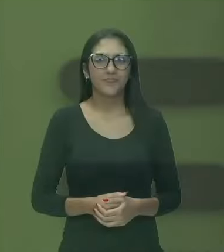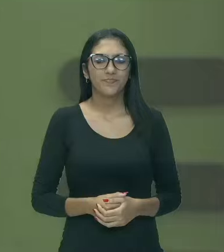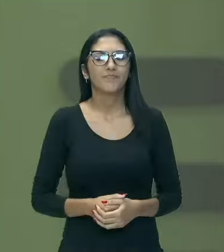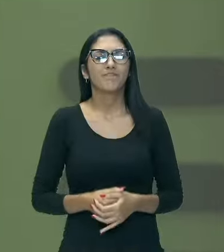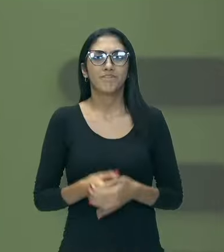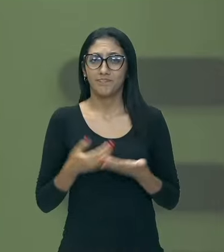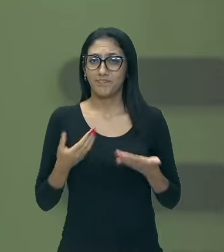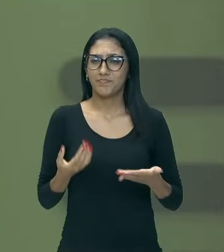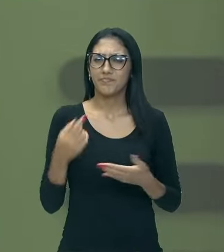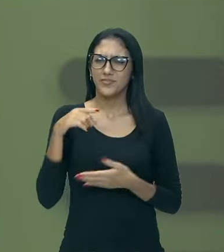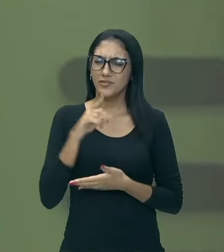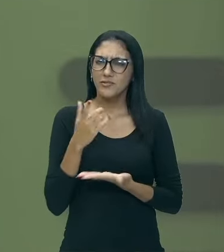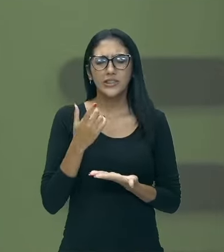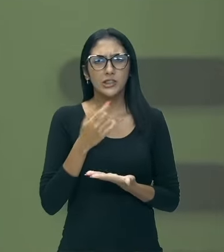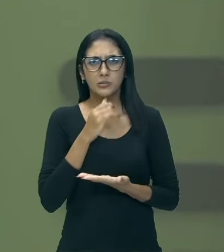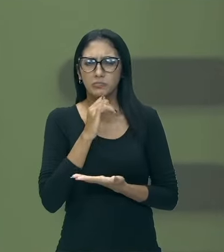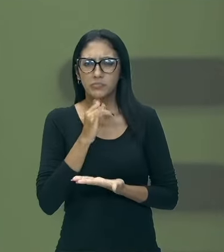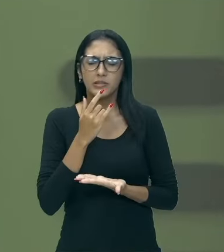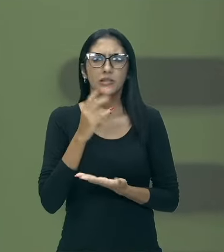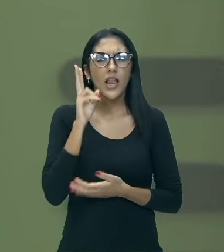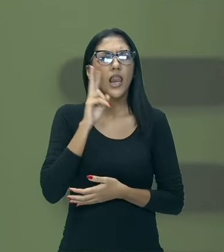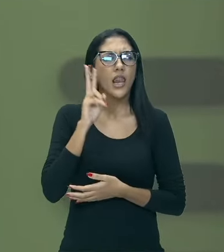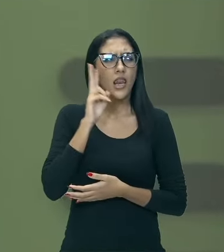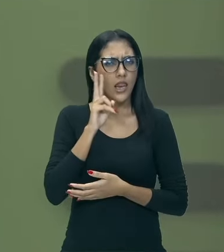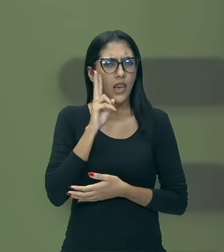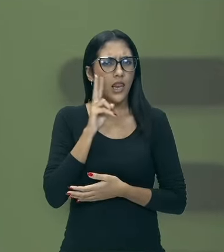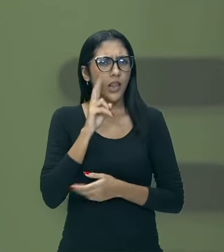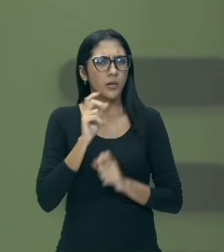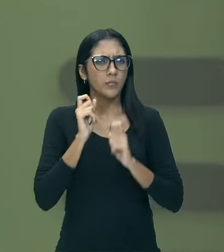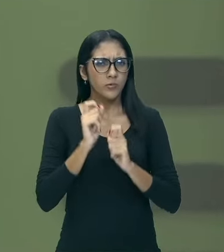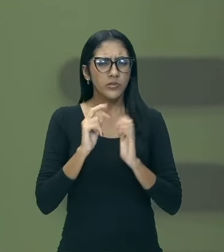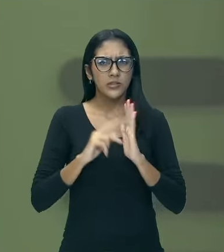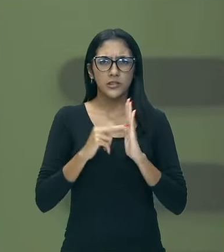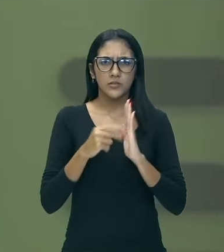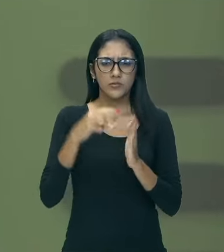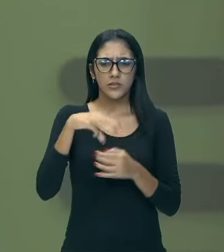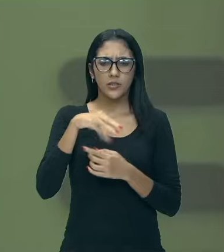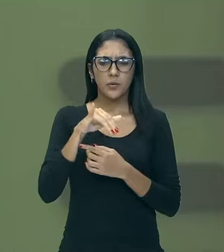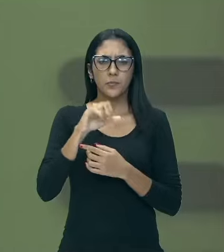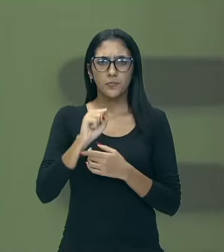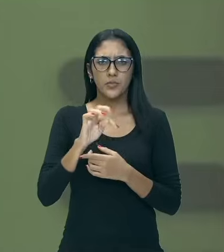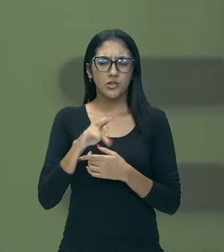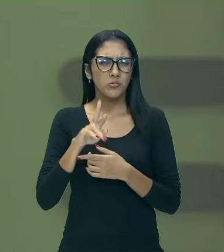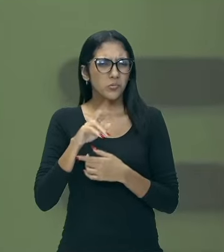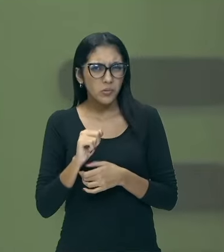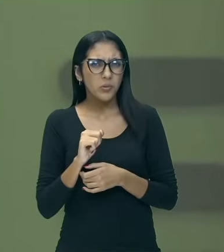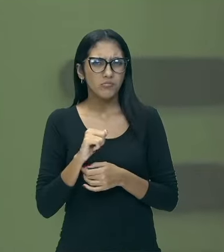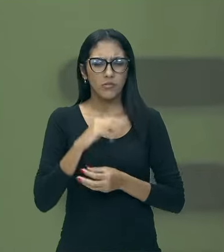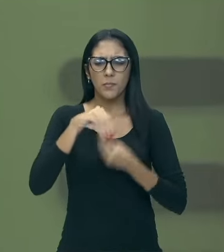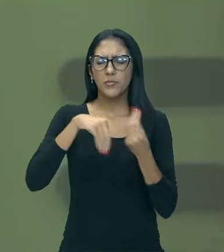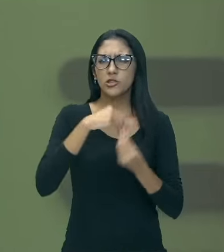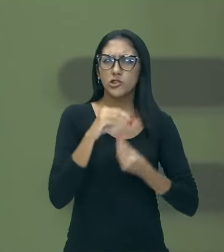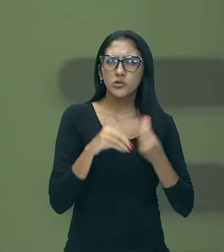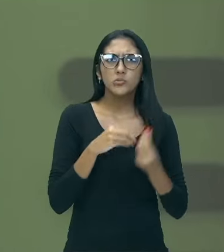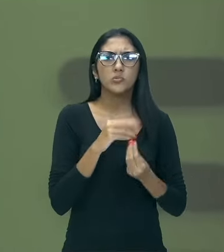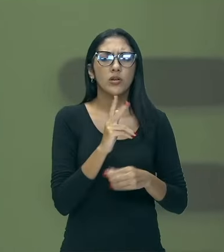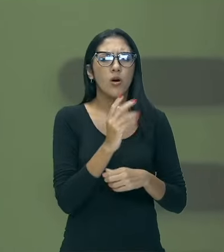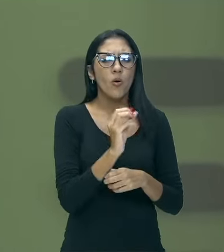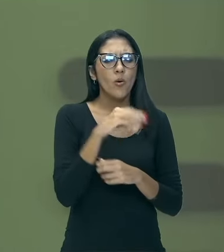Você ainda lembra o que é uma mistura? Uma mistura homogênea, uma